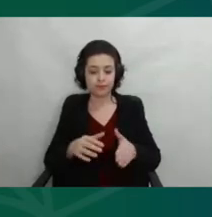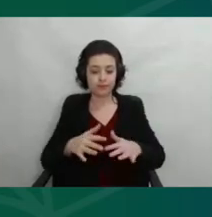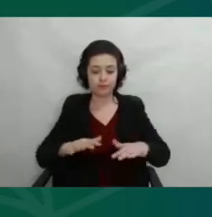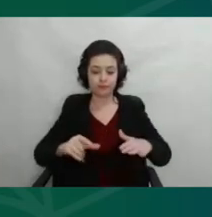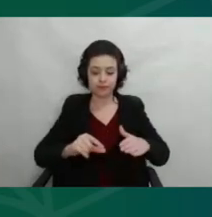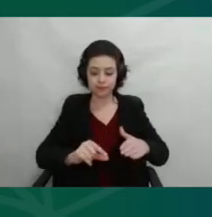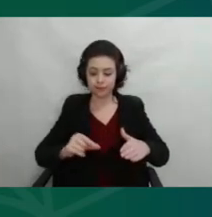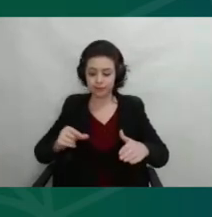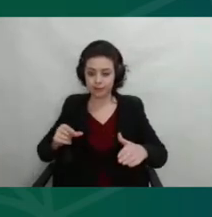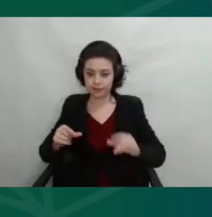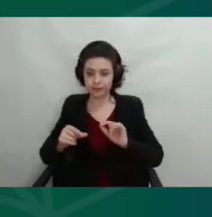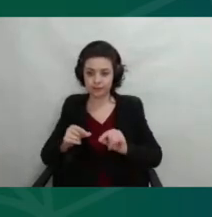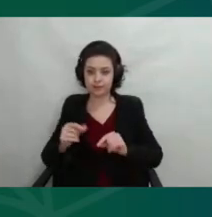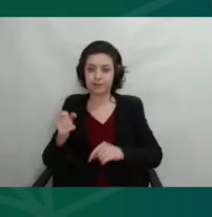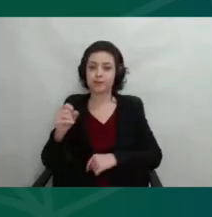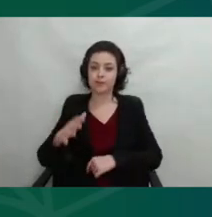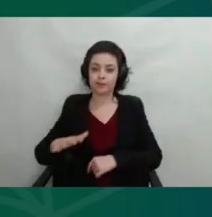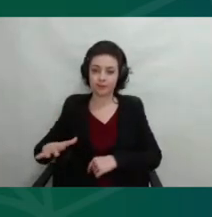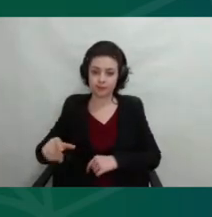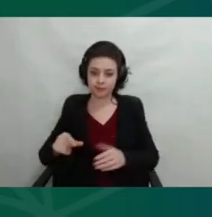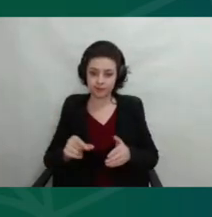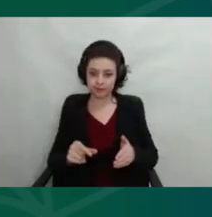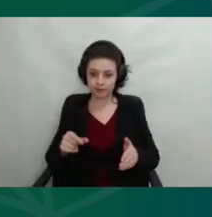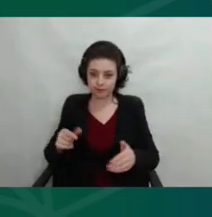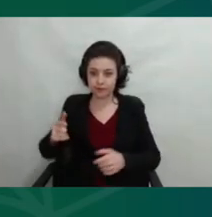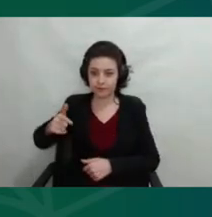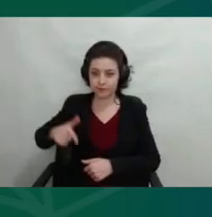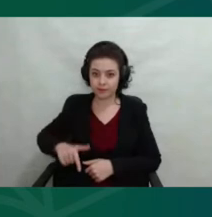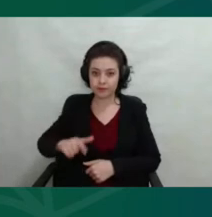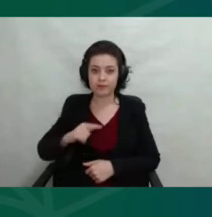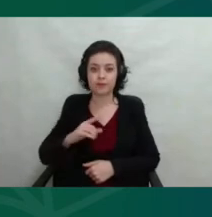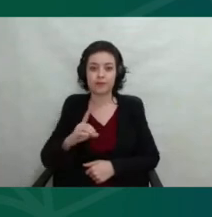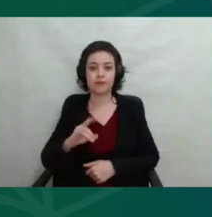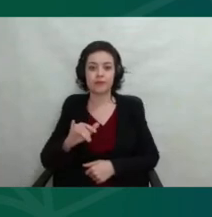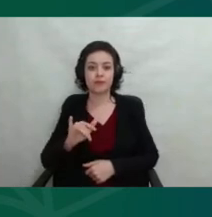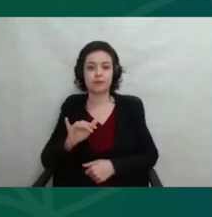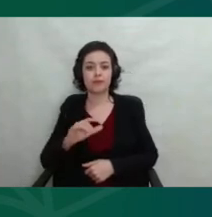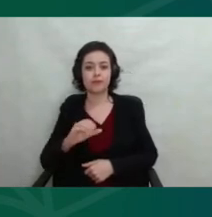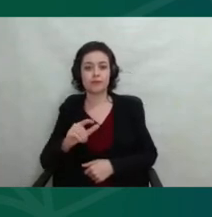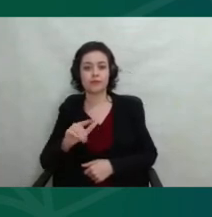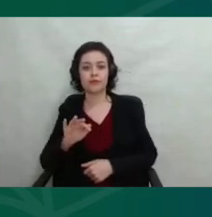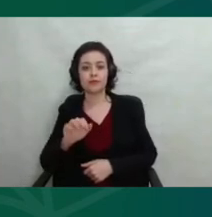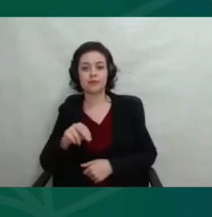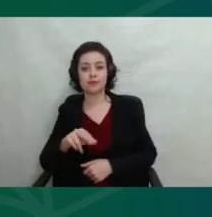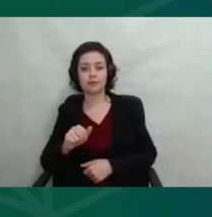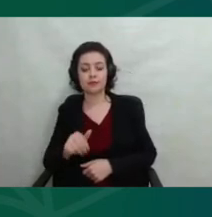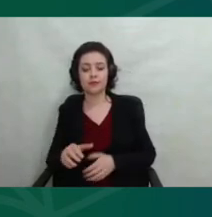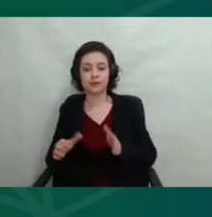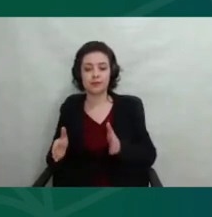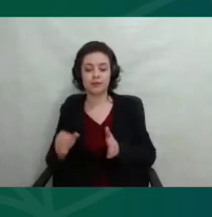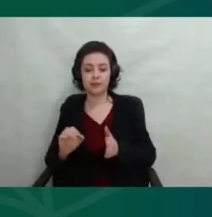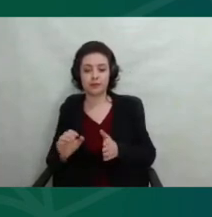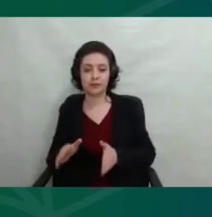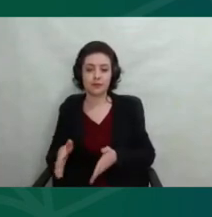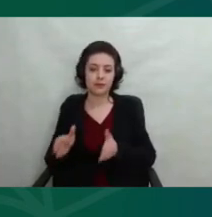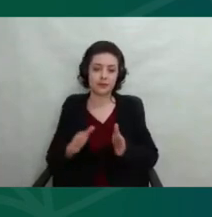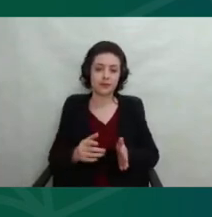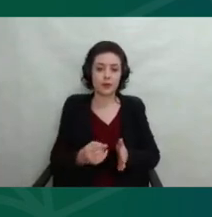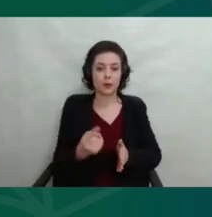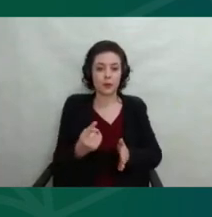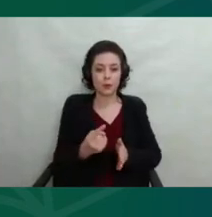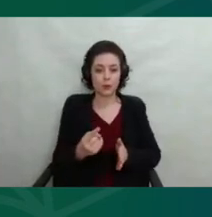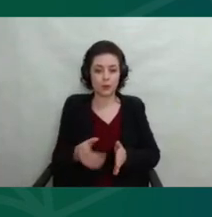de Santos, e encontramos novamente o diclofenaco ali. Essa era a fase 0. Na fase 1, nós trabalhamos com